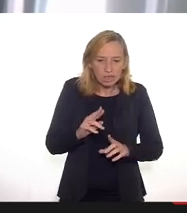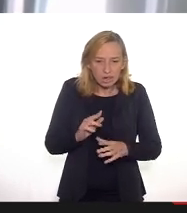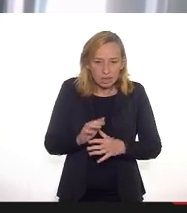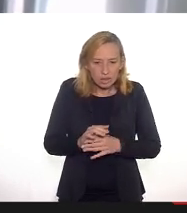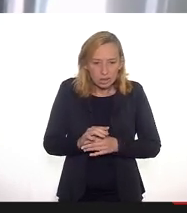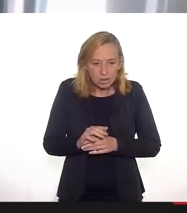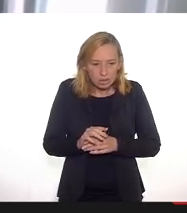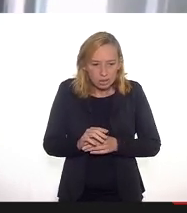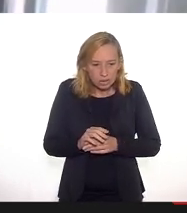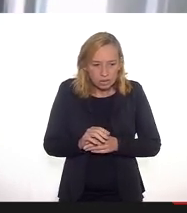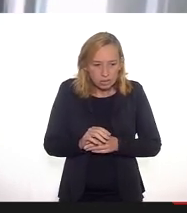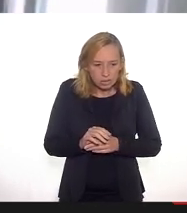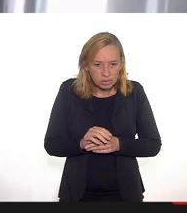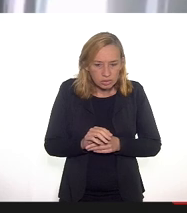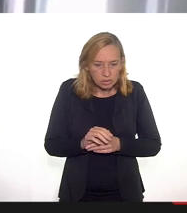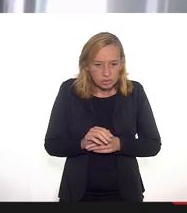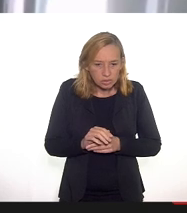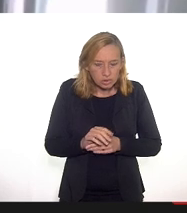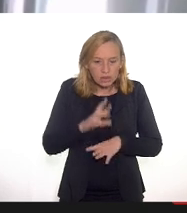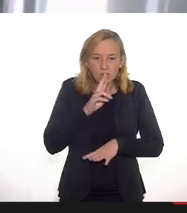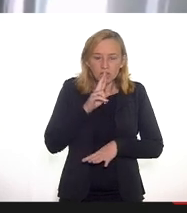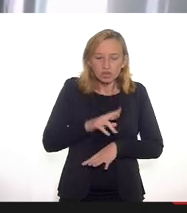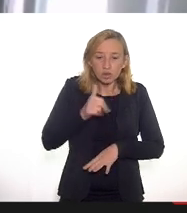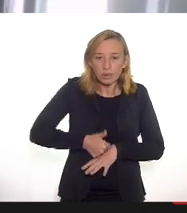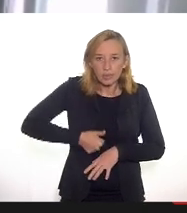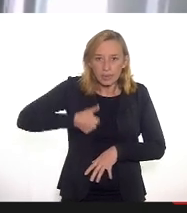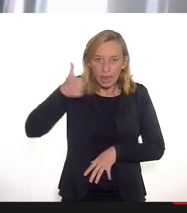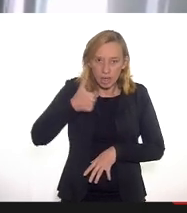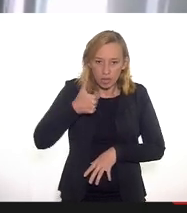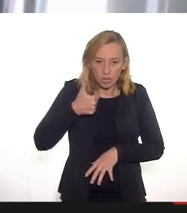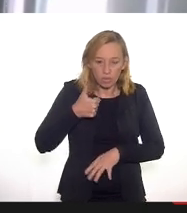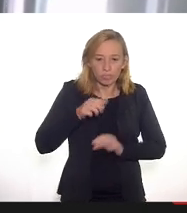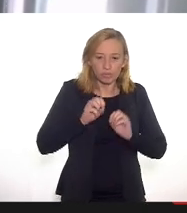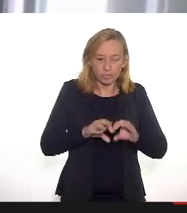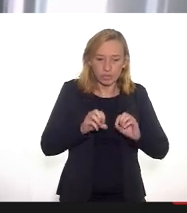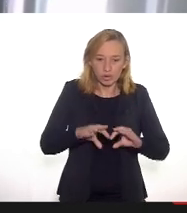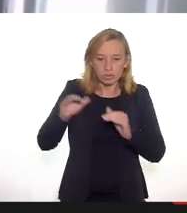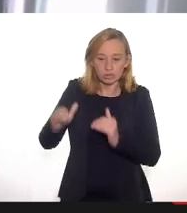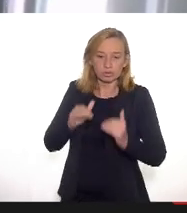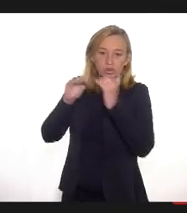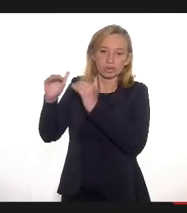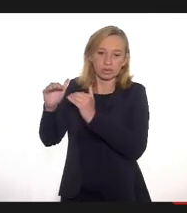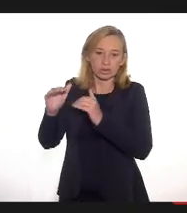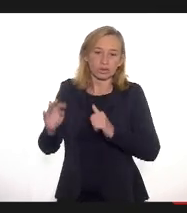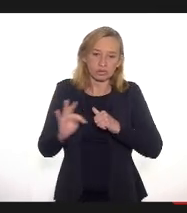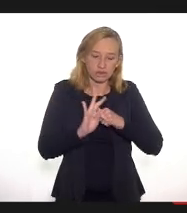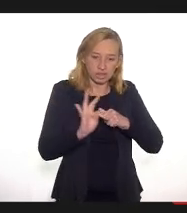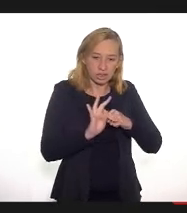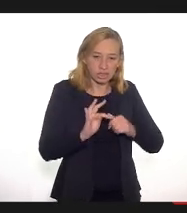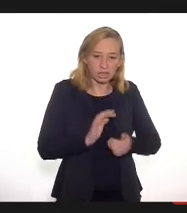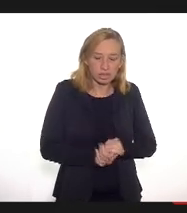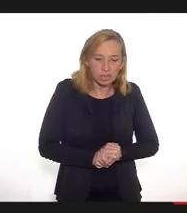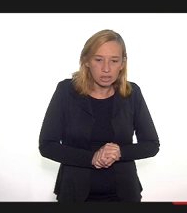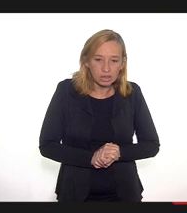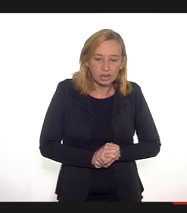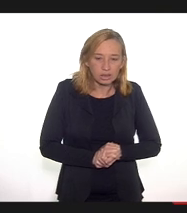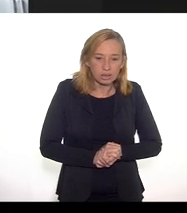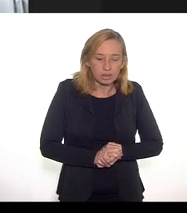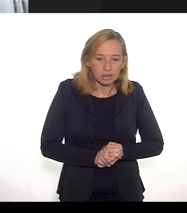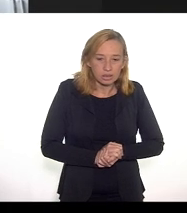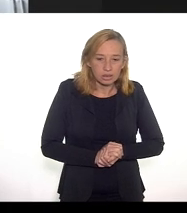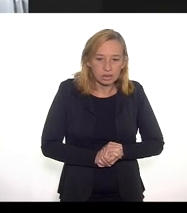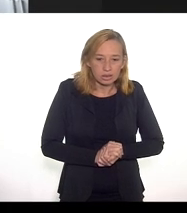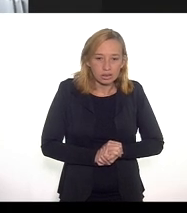fez referência a uma resposta melhor da educação superior na FATEC no contexto da pandemia. E o